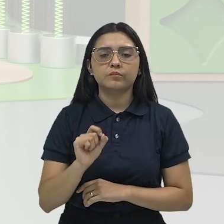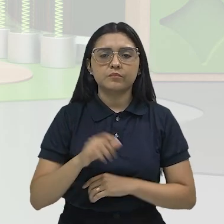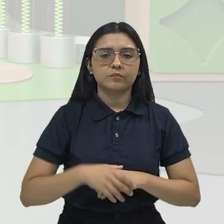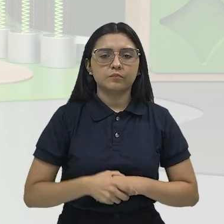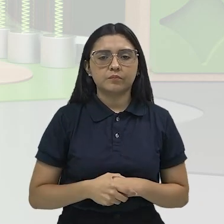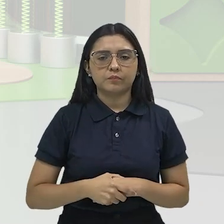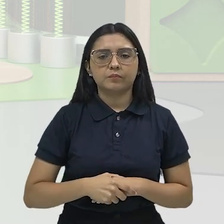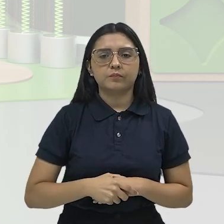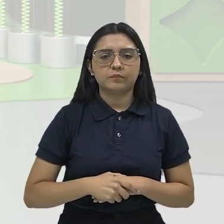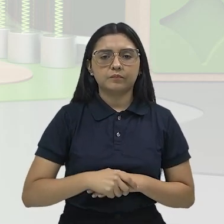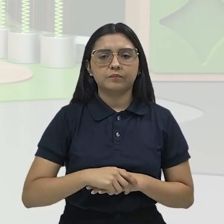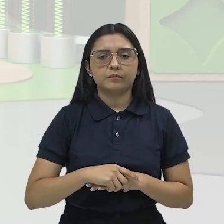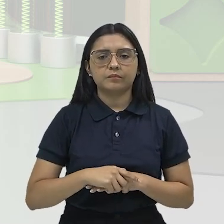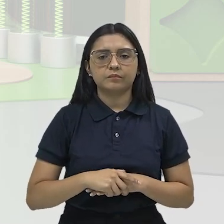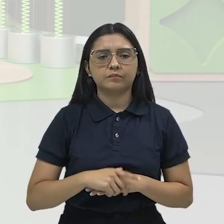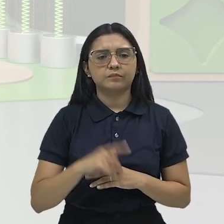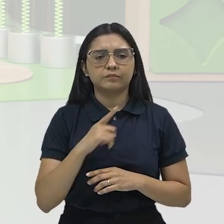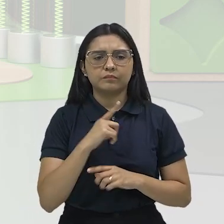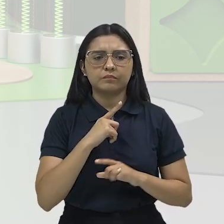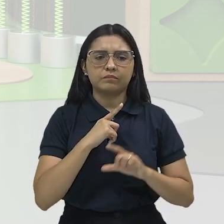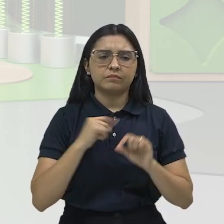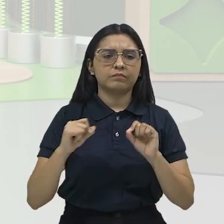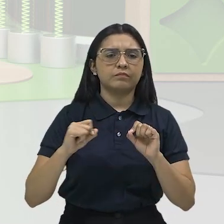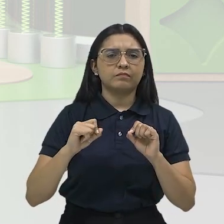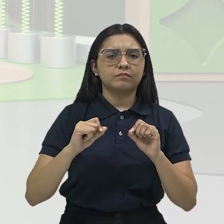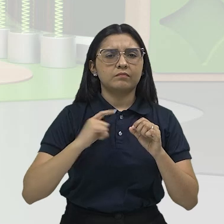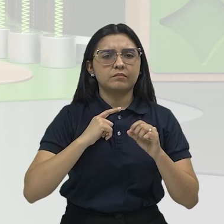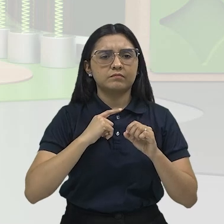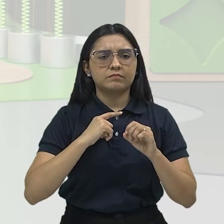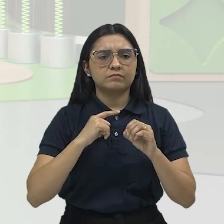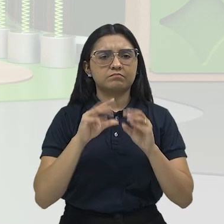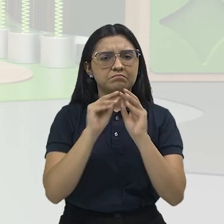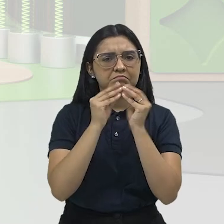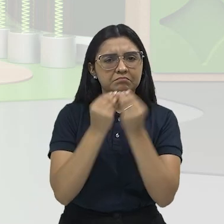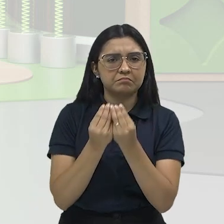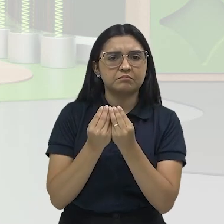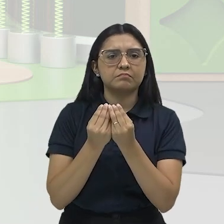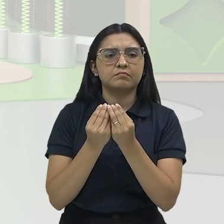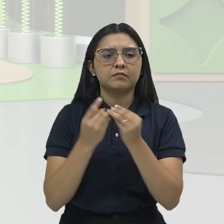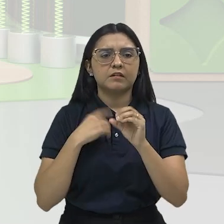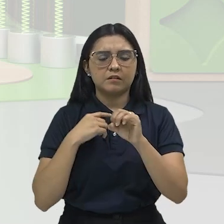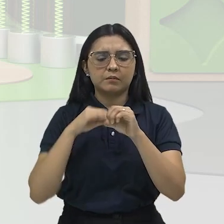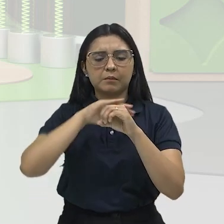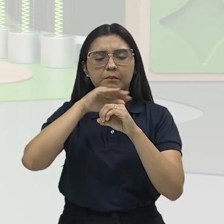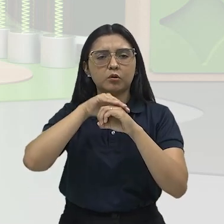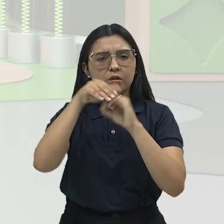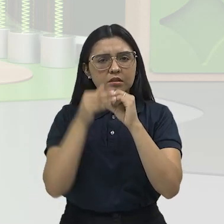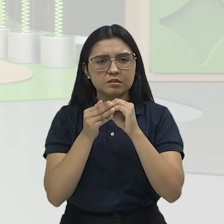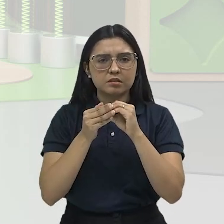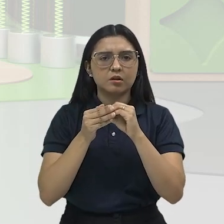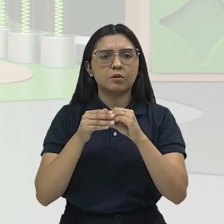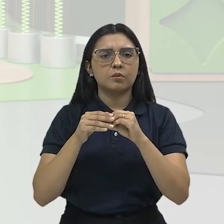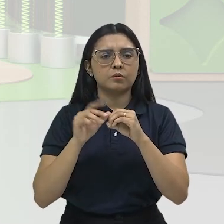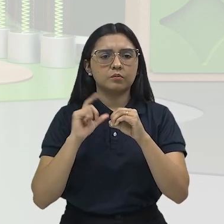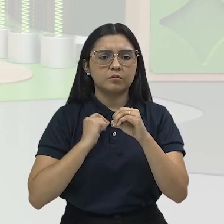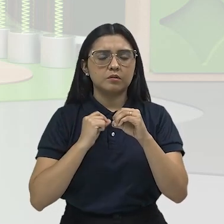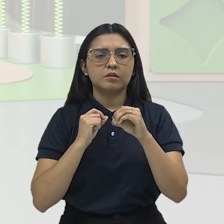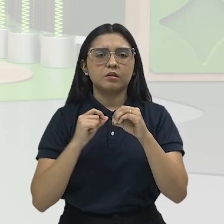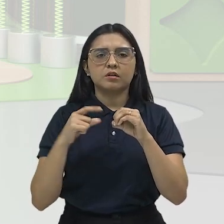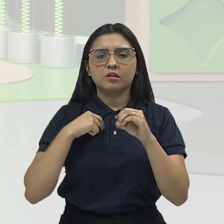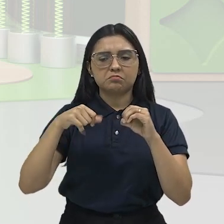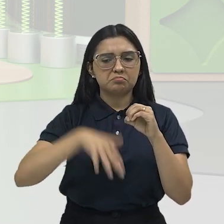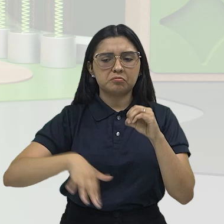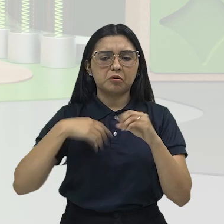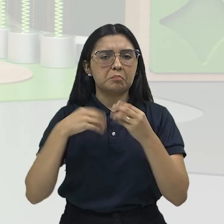um aglomerado de algumas informações genéticas, né, protegidos por uma cápsula que no ambiente eles não causariam